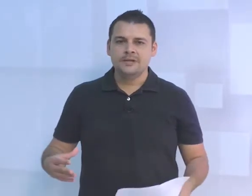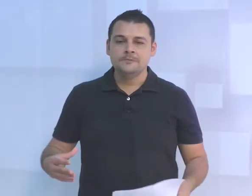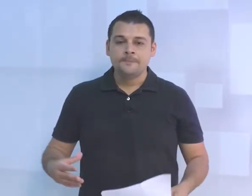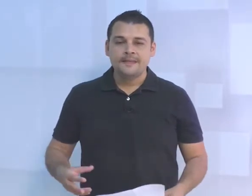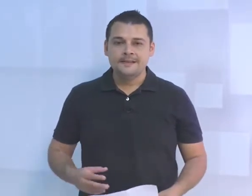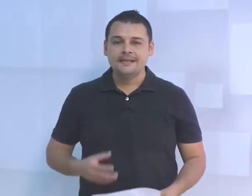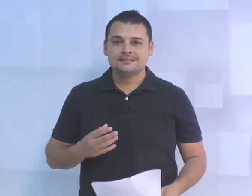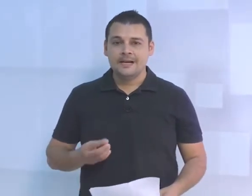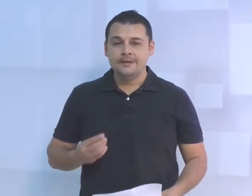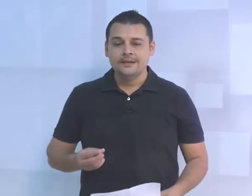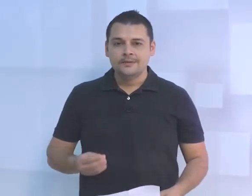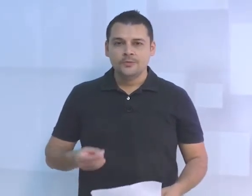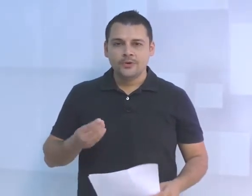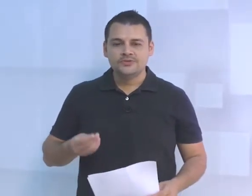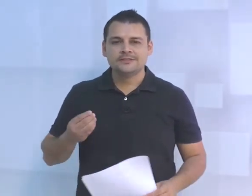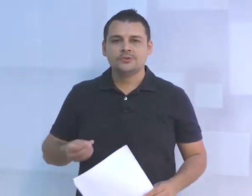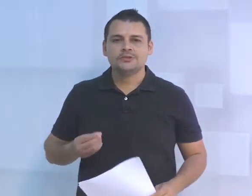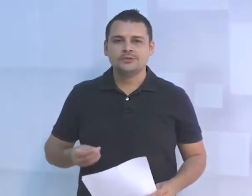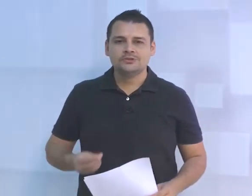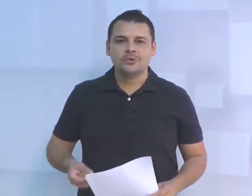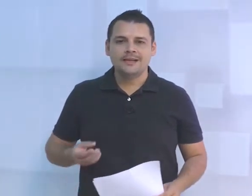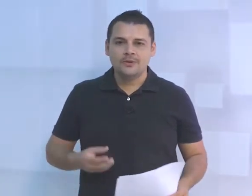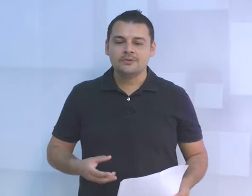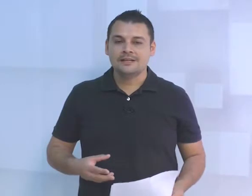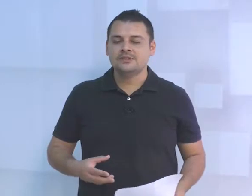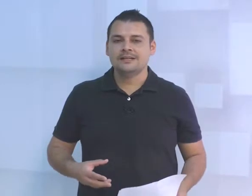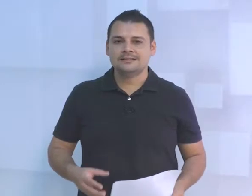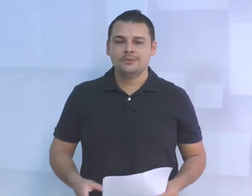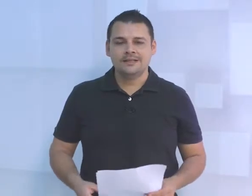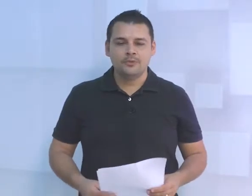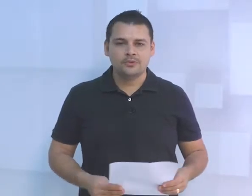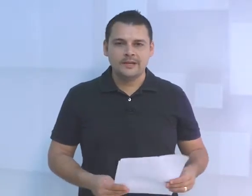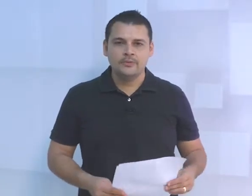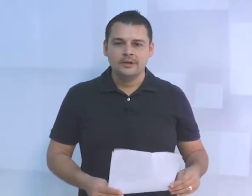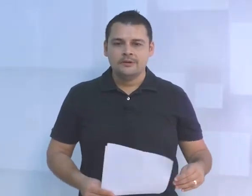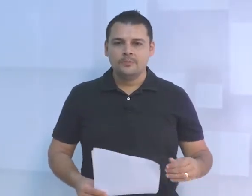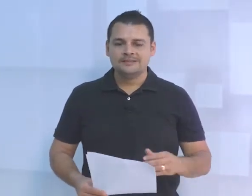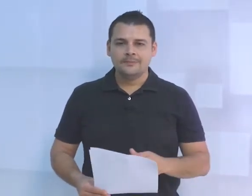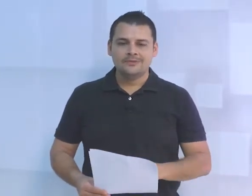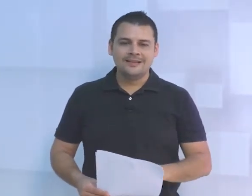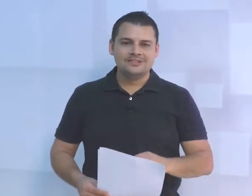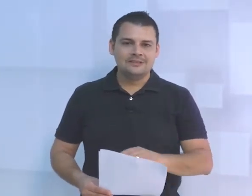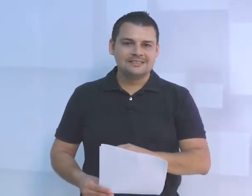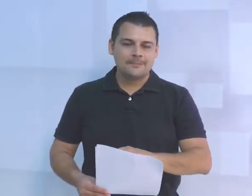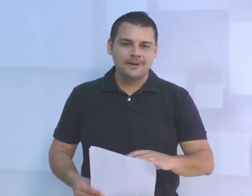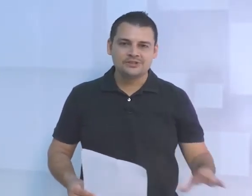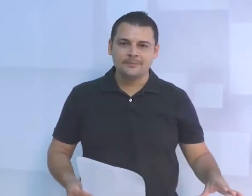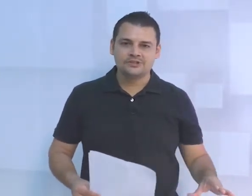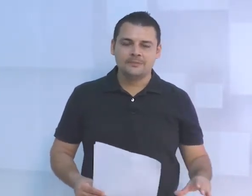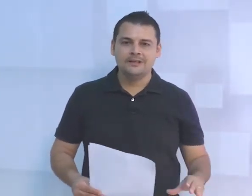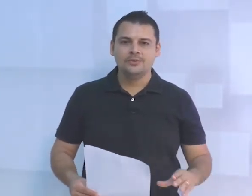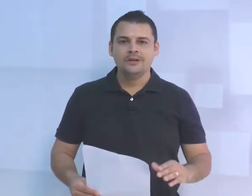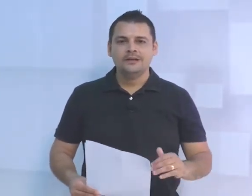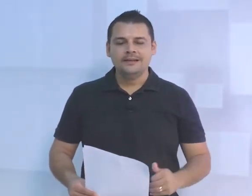desempenho e quem sabe não pode fazer o torcedor sonhar com classificação até pouco tempo o pensamento era de escapar do